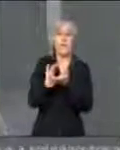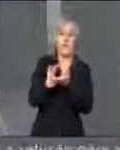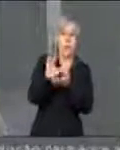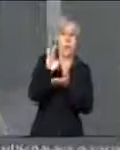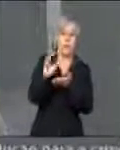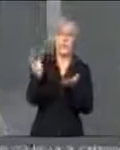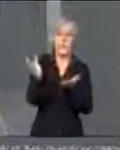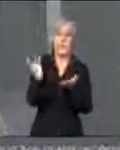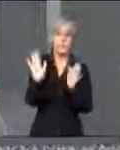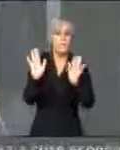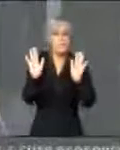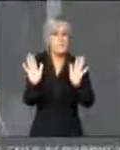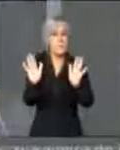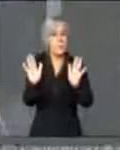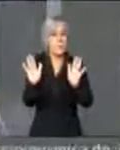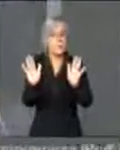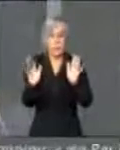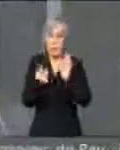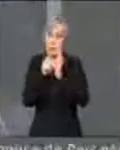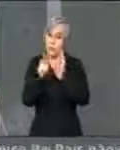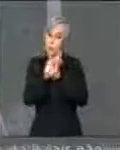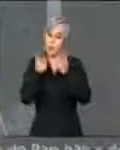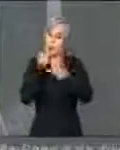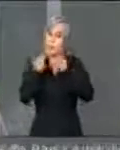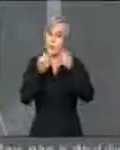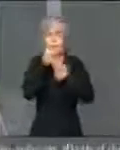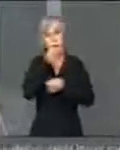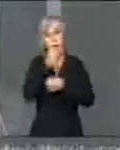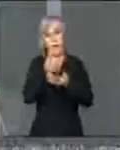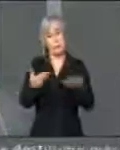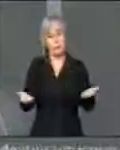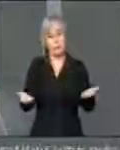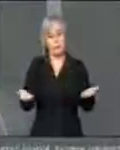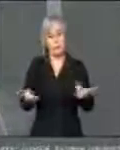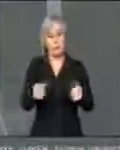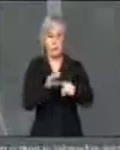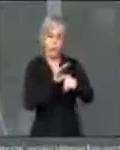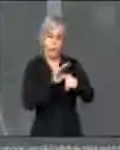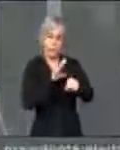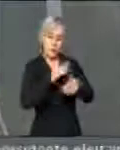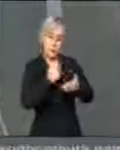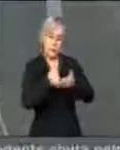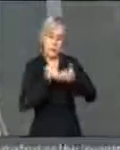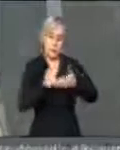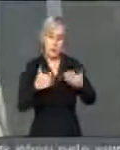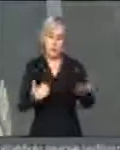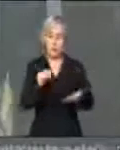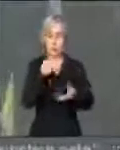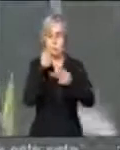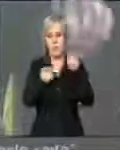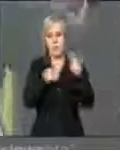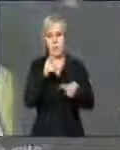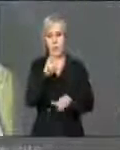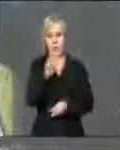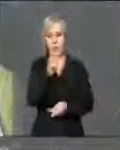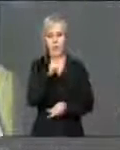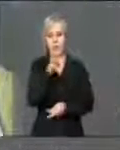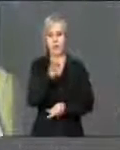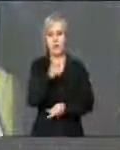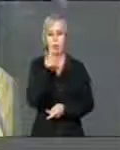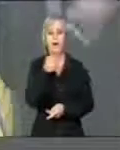aqui juízo, mas é o que dizem os próprios jornais e a mídia, a Constituição nos respalda. E se dizem que é um golpe, vão ter que dizer